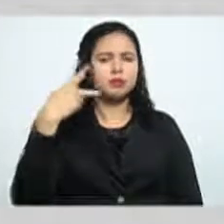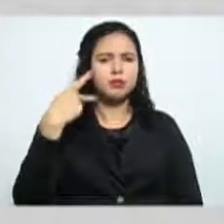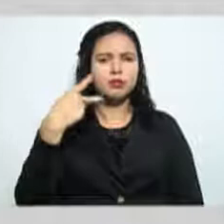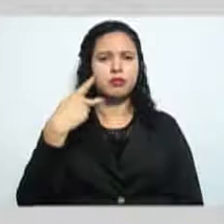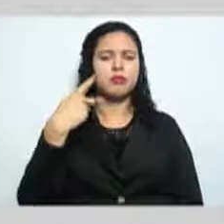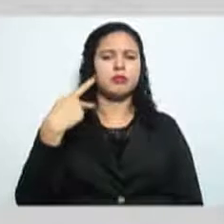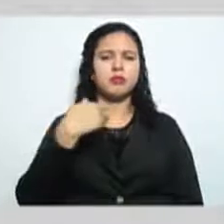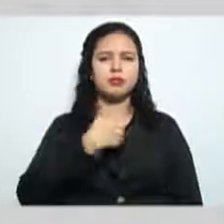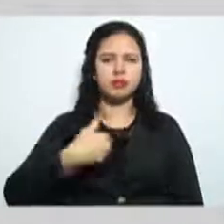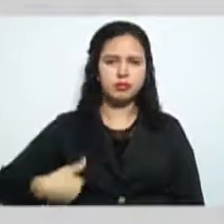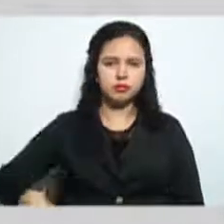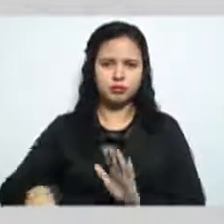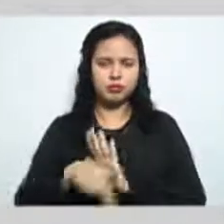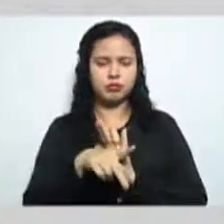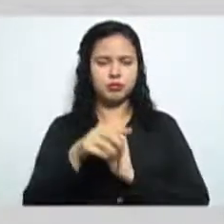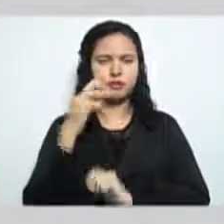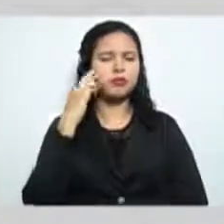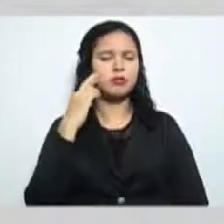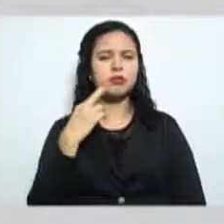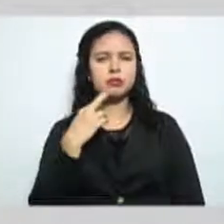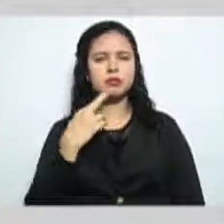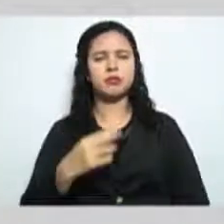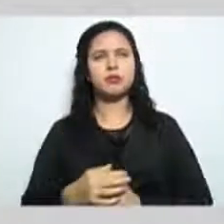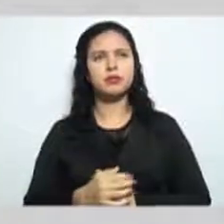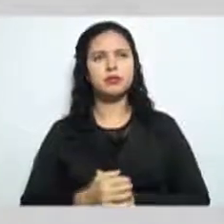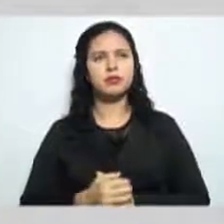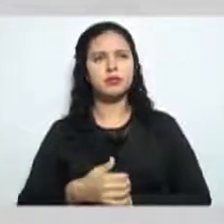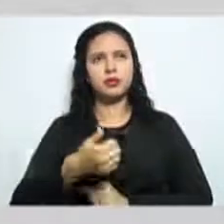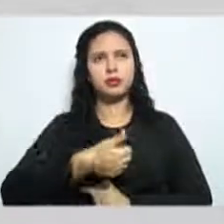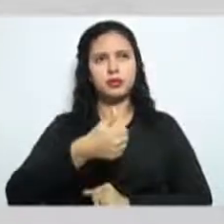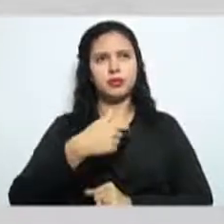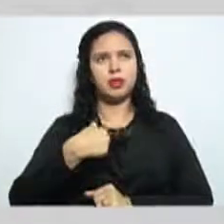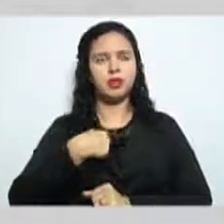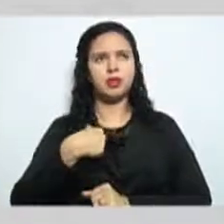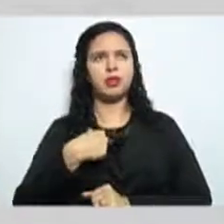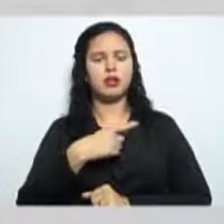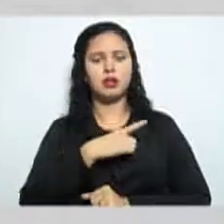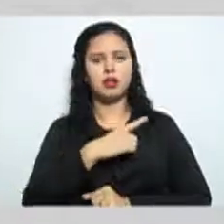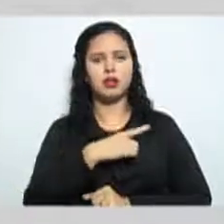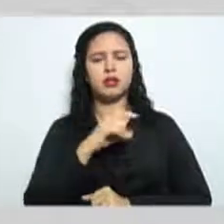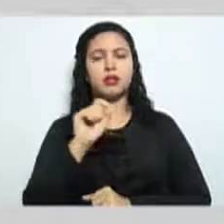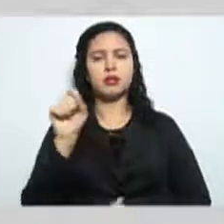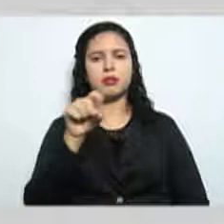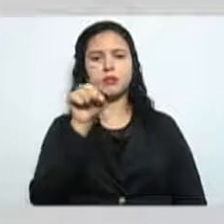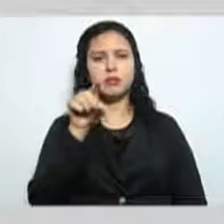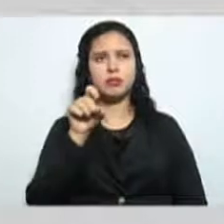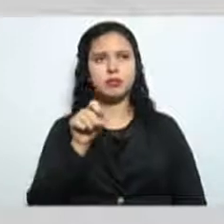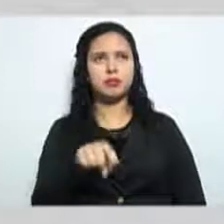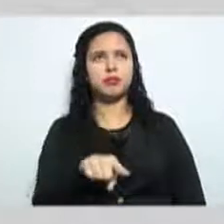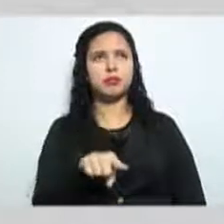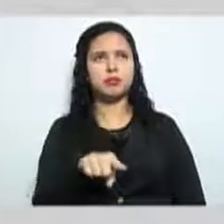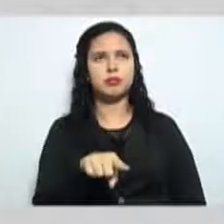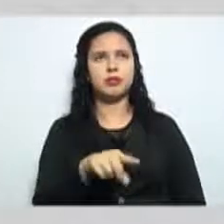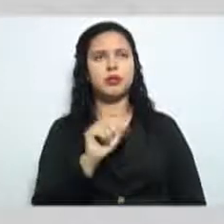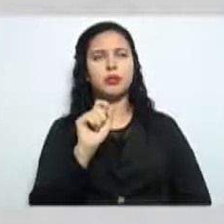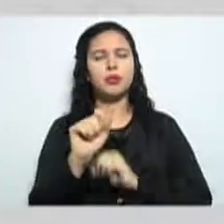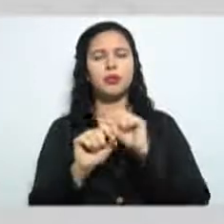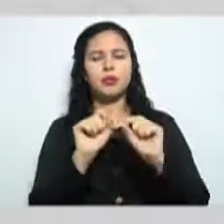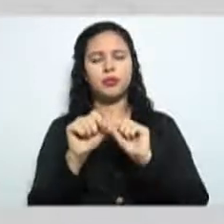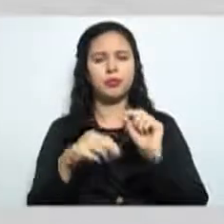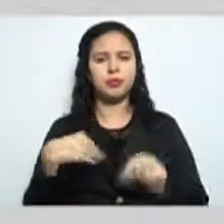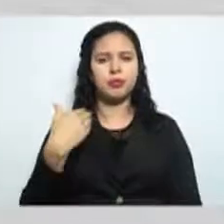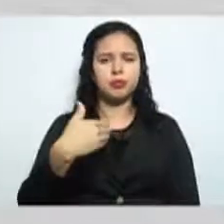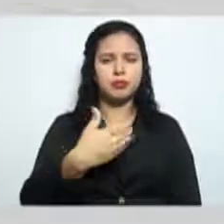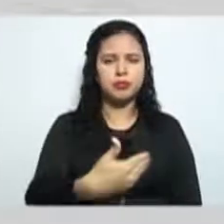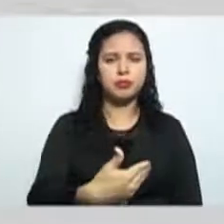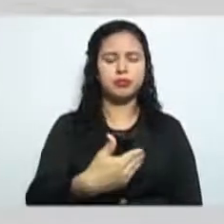para Rondônia. Primeiro, a gente tem essa grande dúvida de partida, o que é um processo produtivo, né? O que